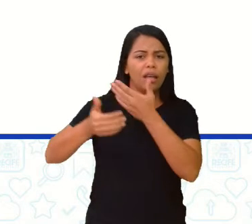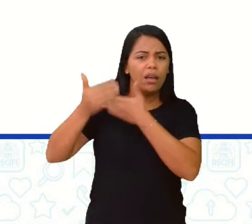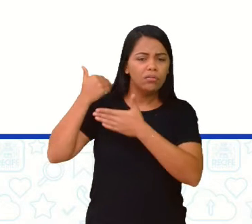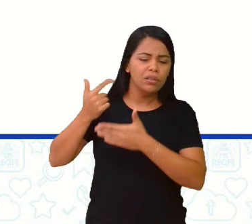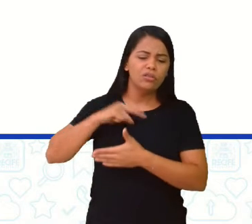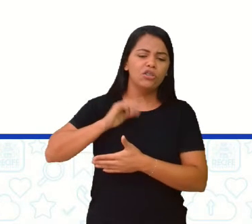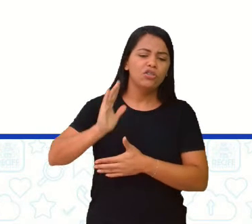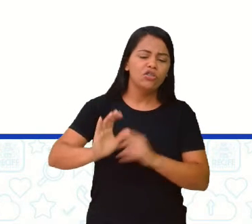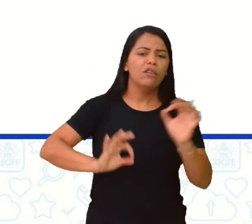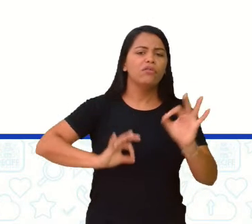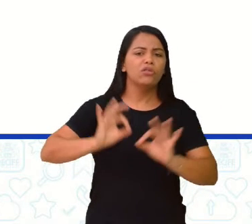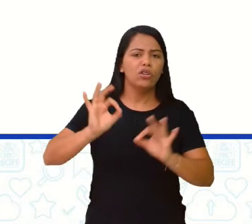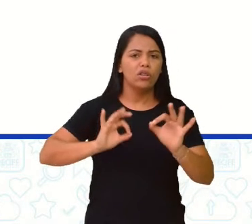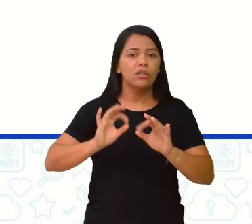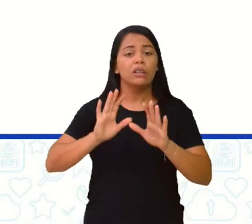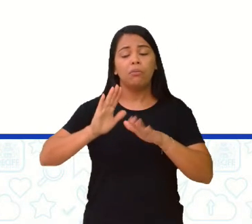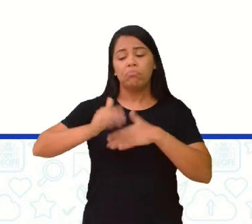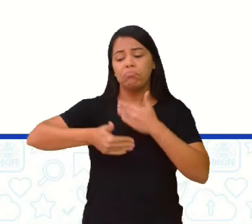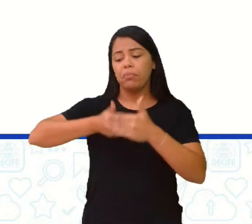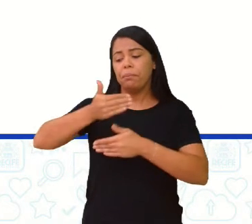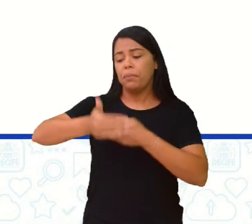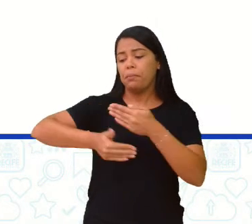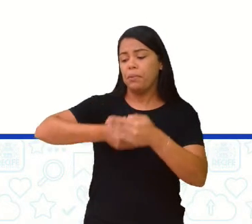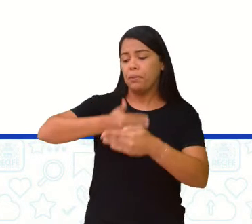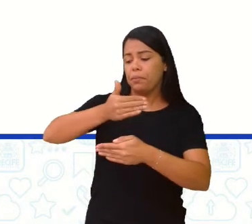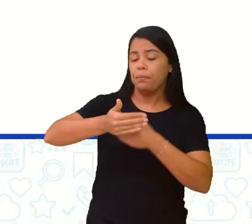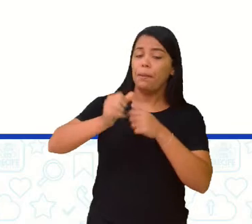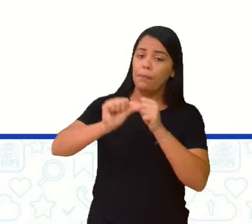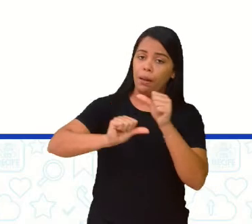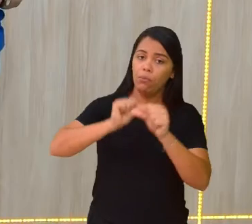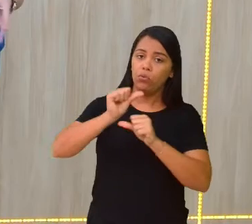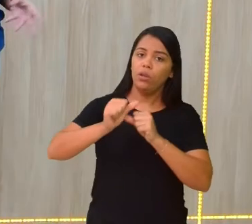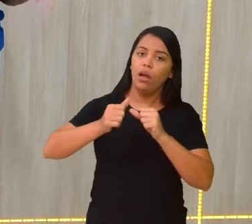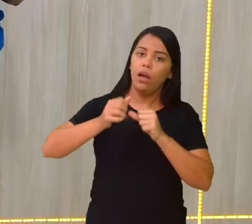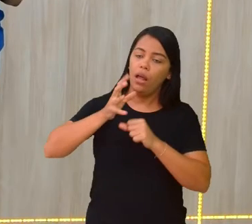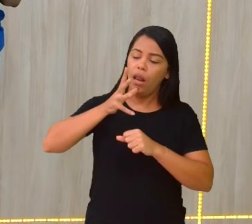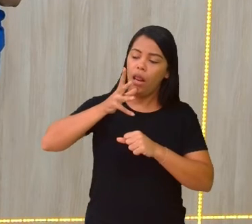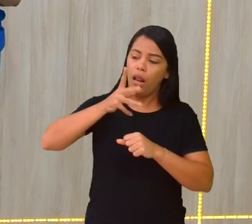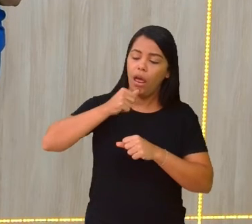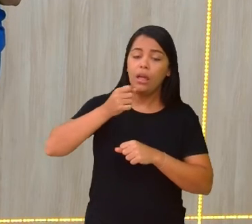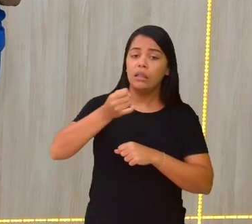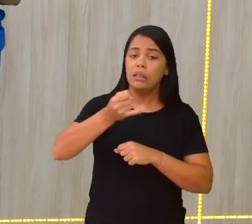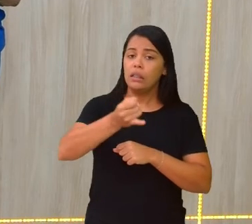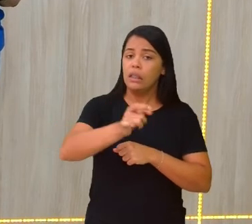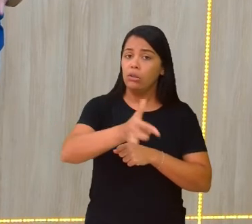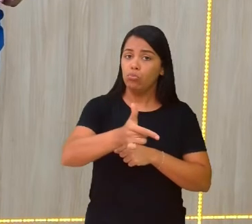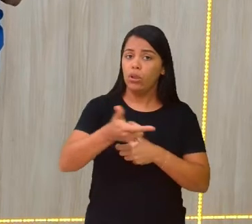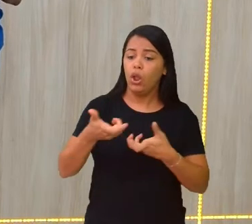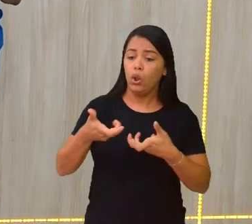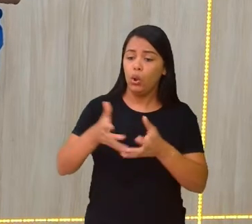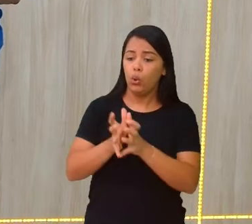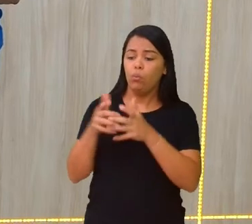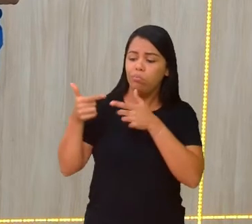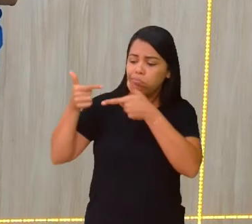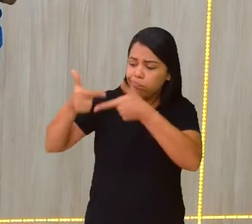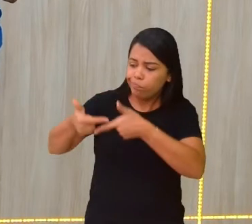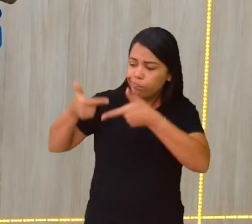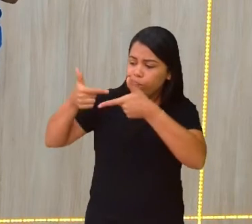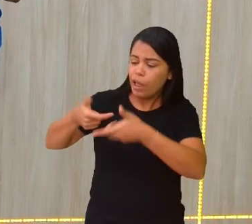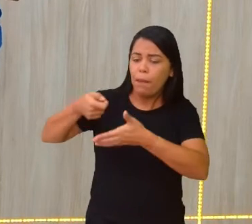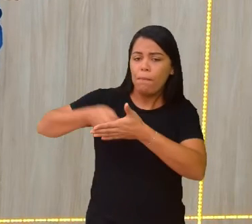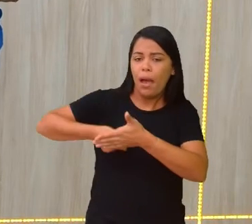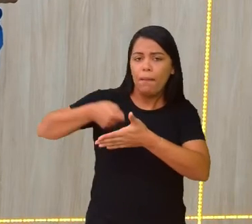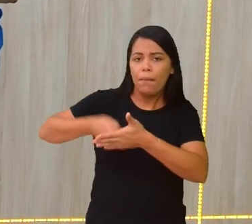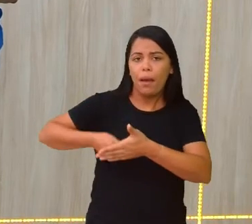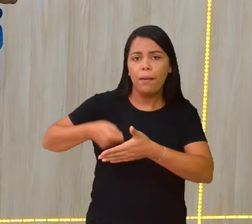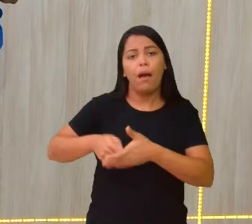processo para a mudança, ele é lento. E que se não tiver grupos que lutem, né, por causas, seja